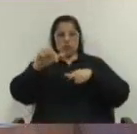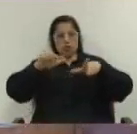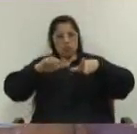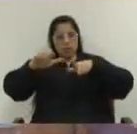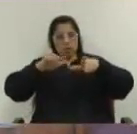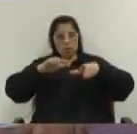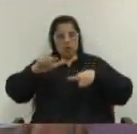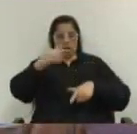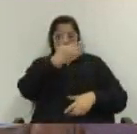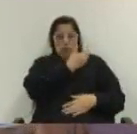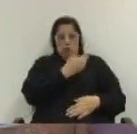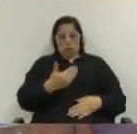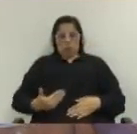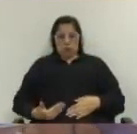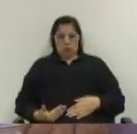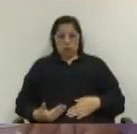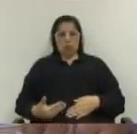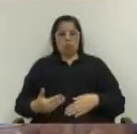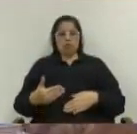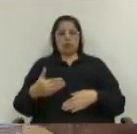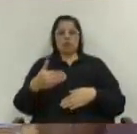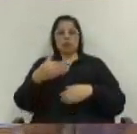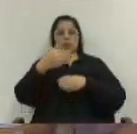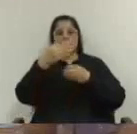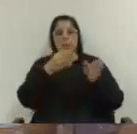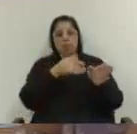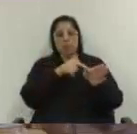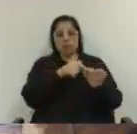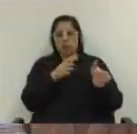Em dezembro de 2013,